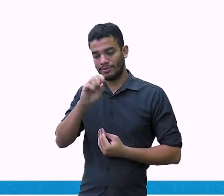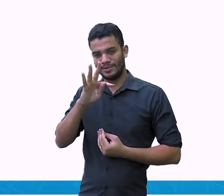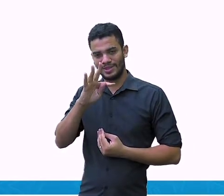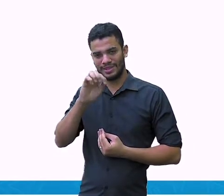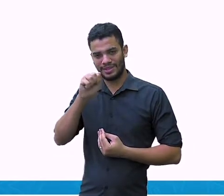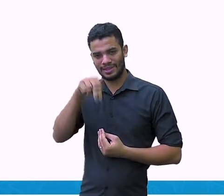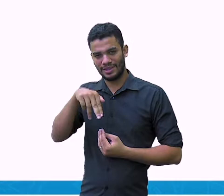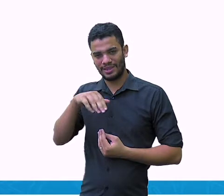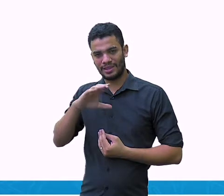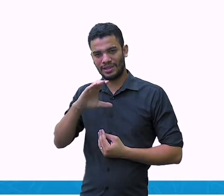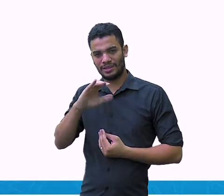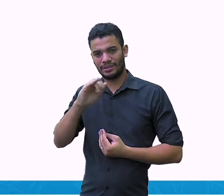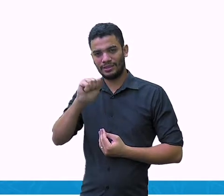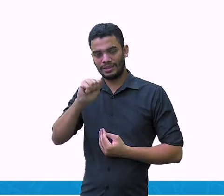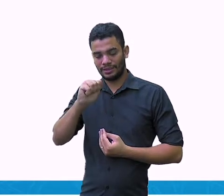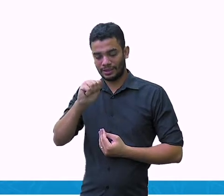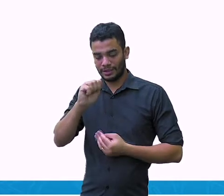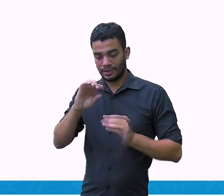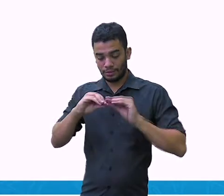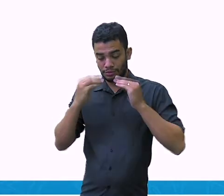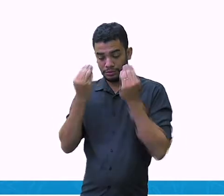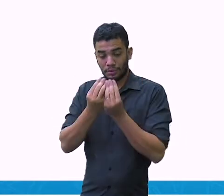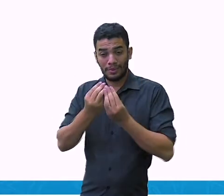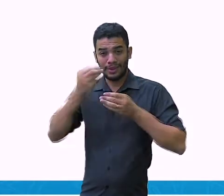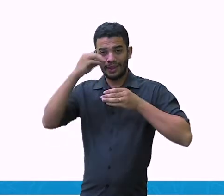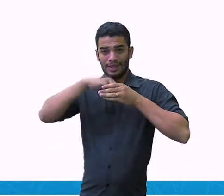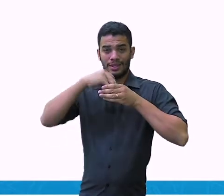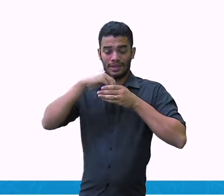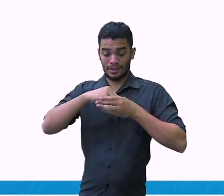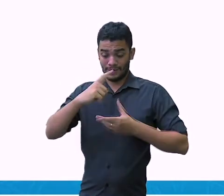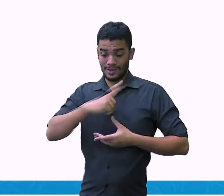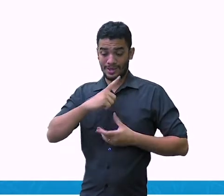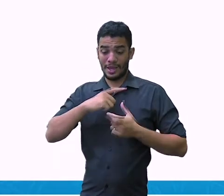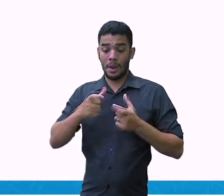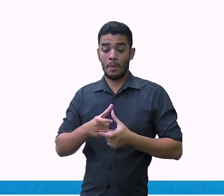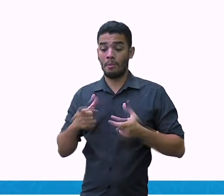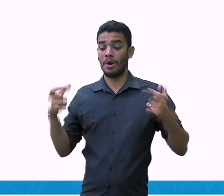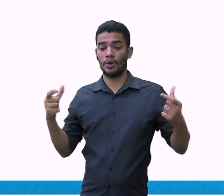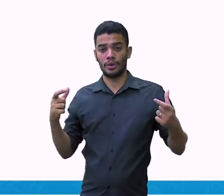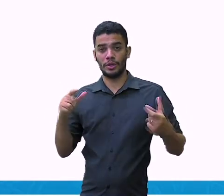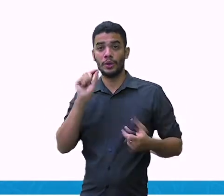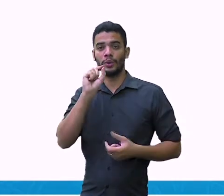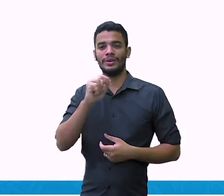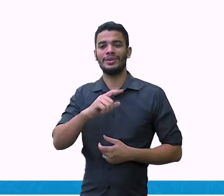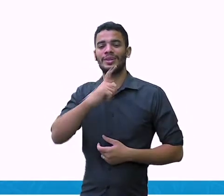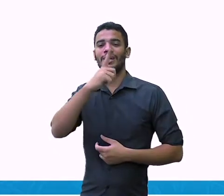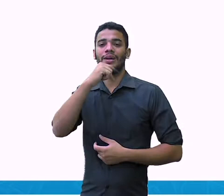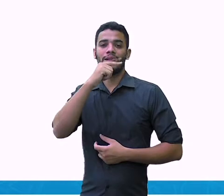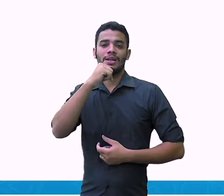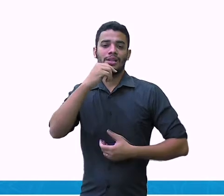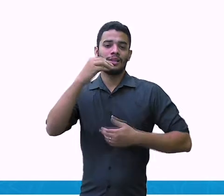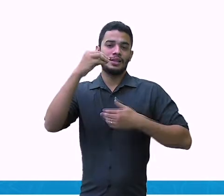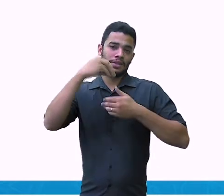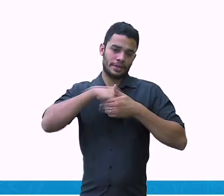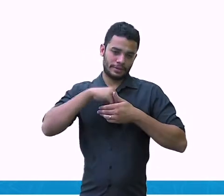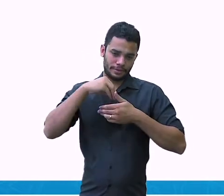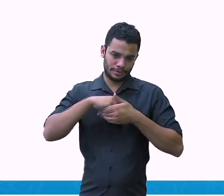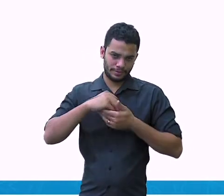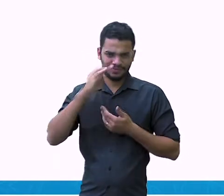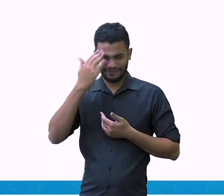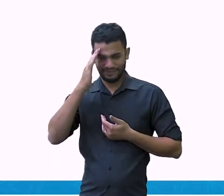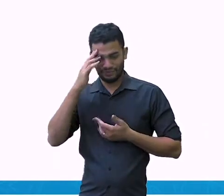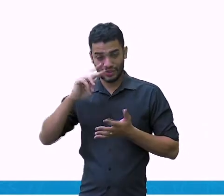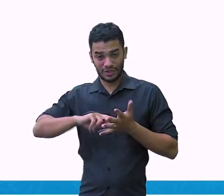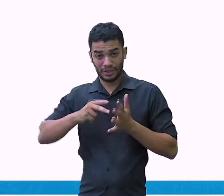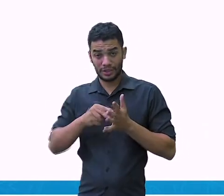líquido vital ao seu organismo. Então, estas são algumas atitudes que vão colaborar para